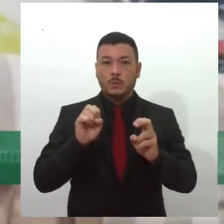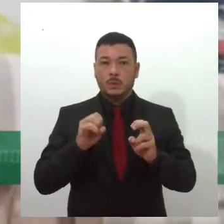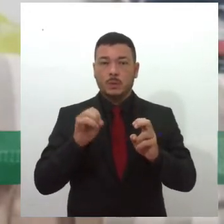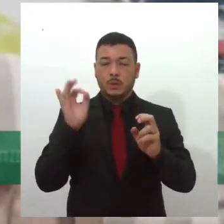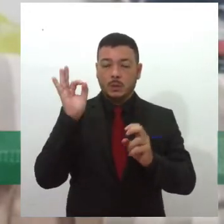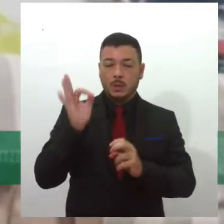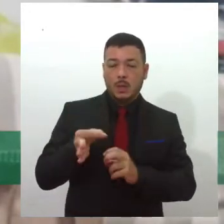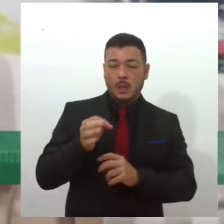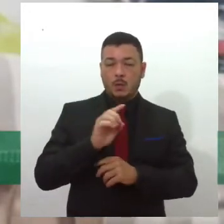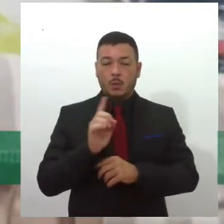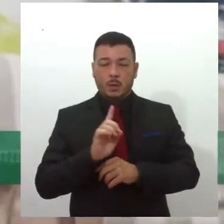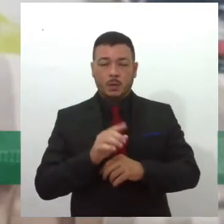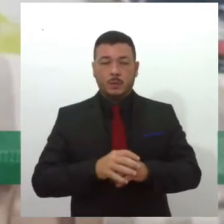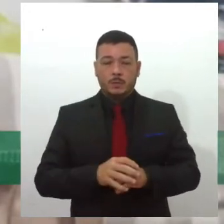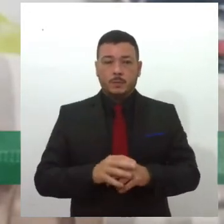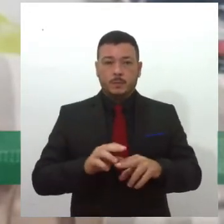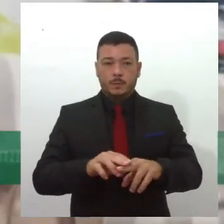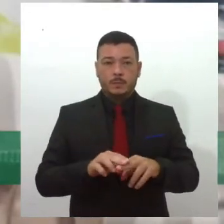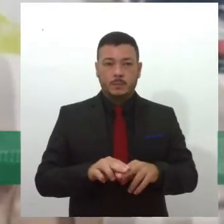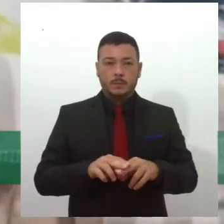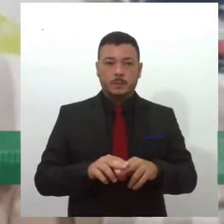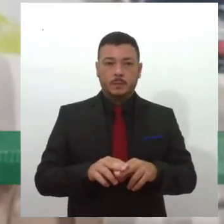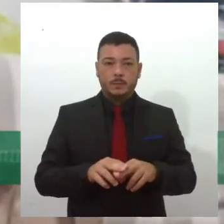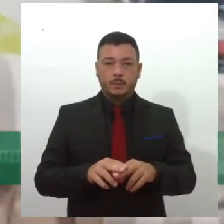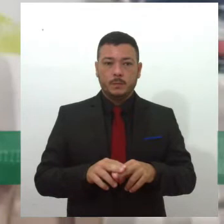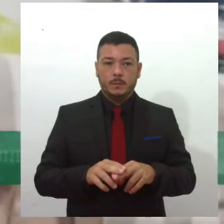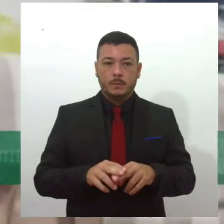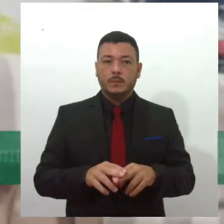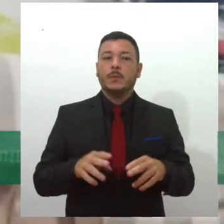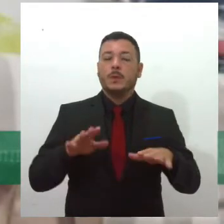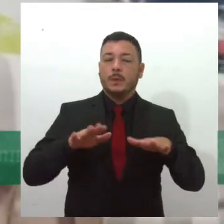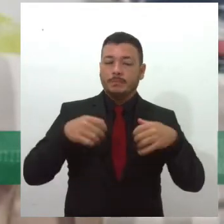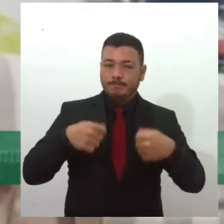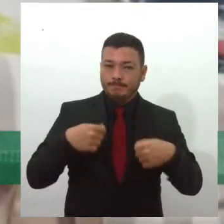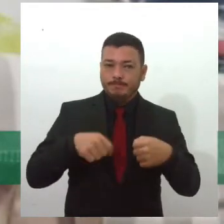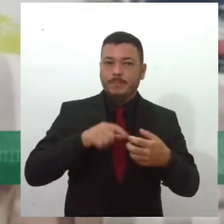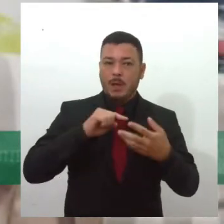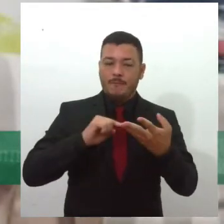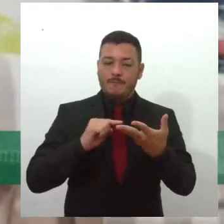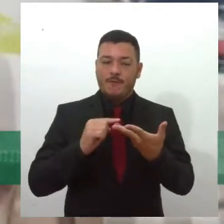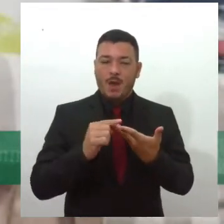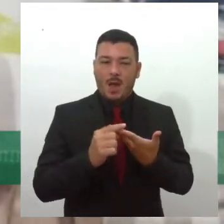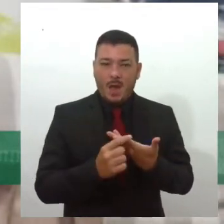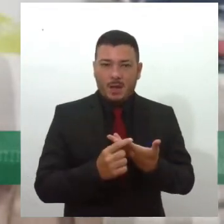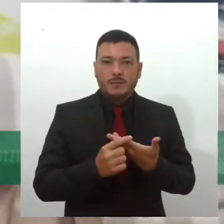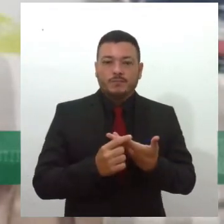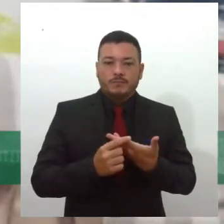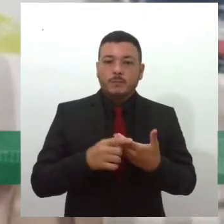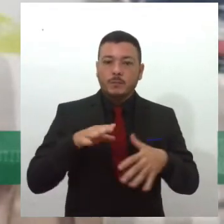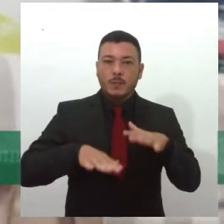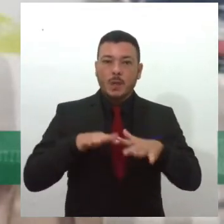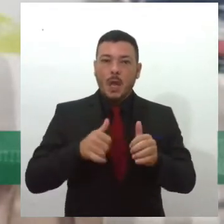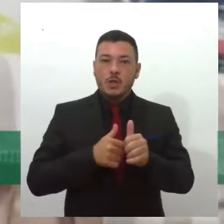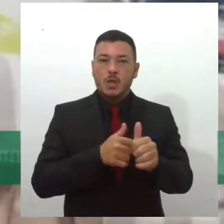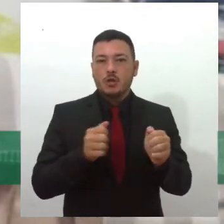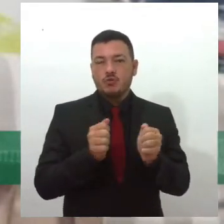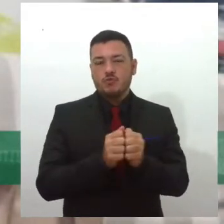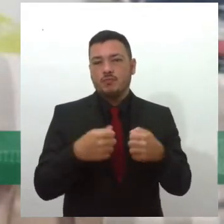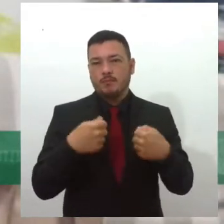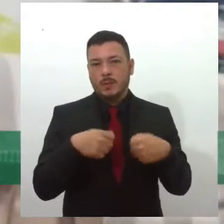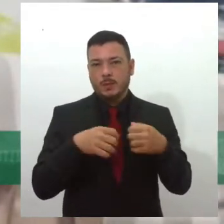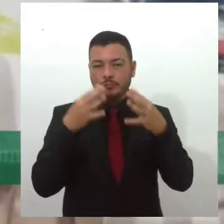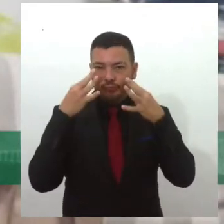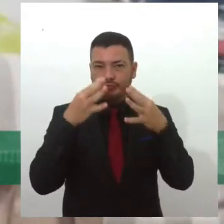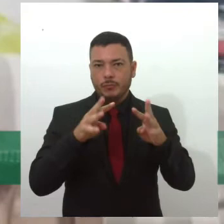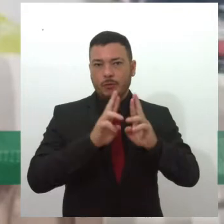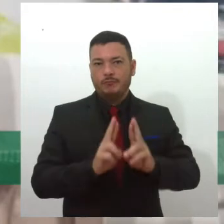do tempo, né? Então, isso demanda de todas as níveis de atenção do SUS, seja o terciário